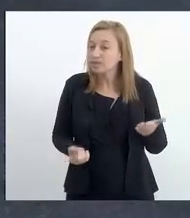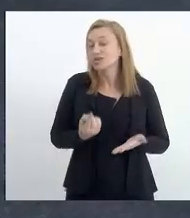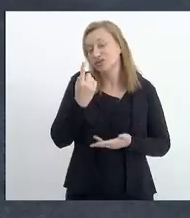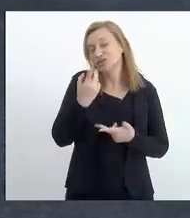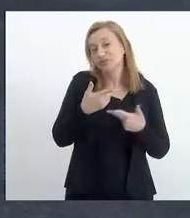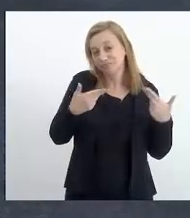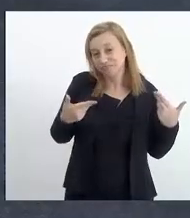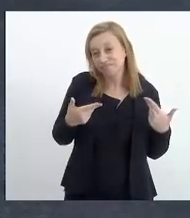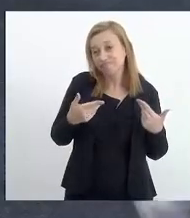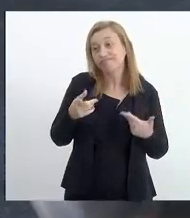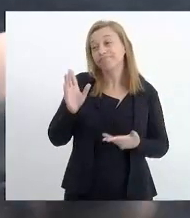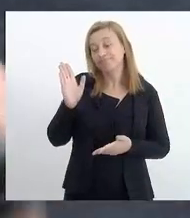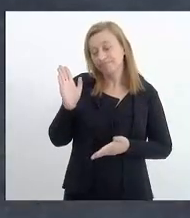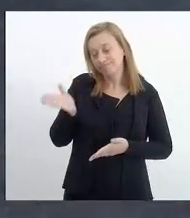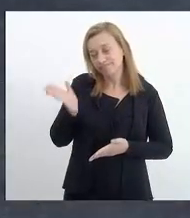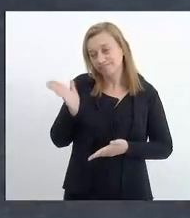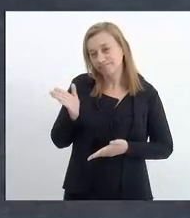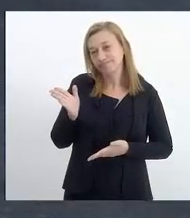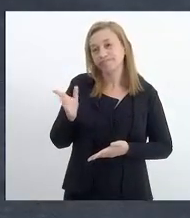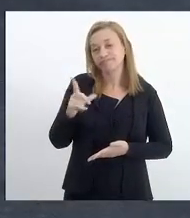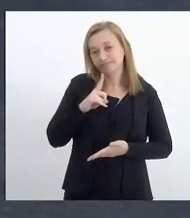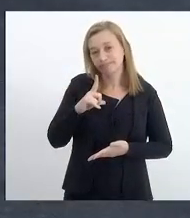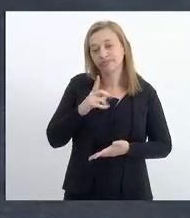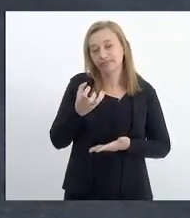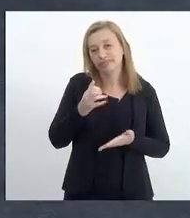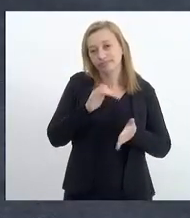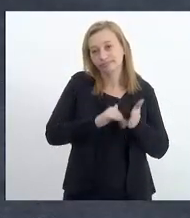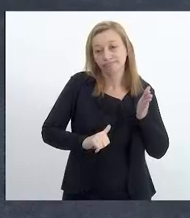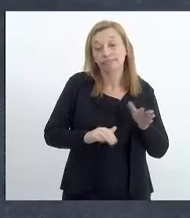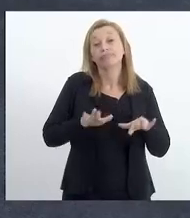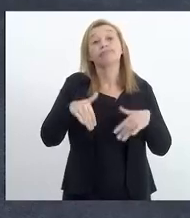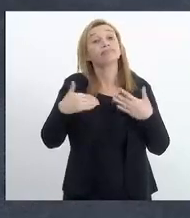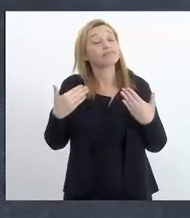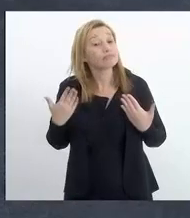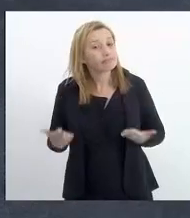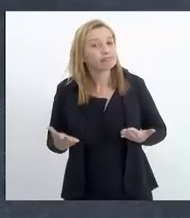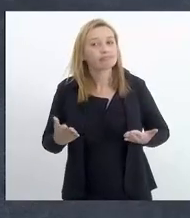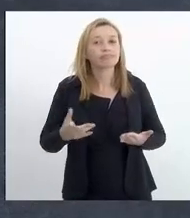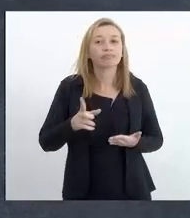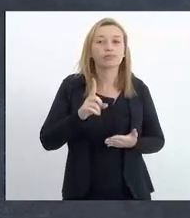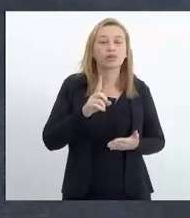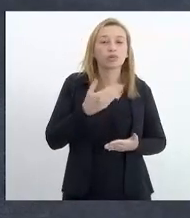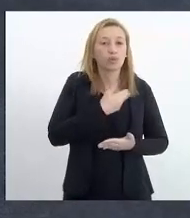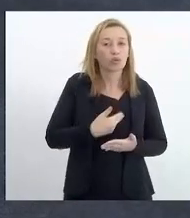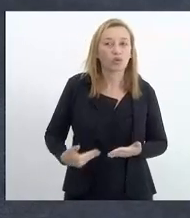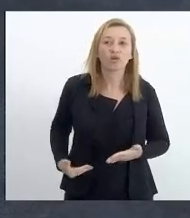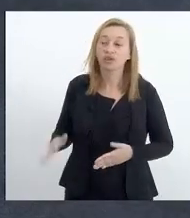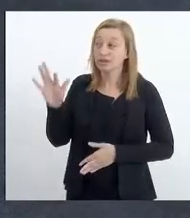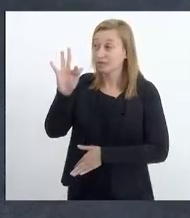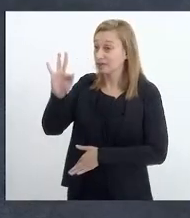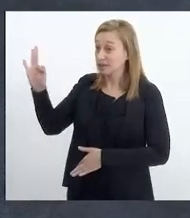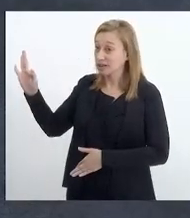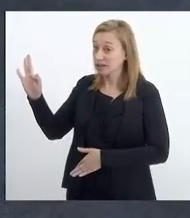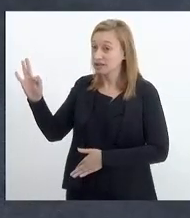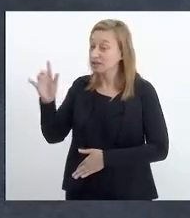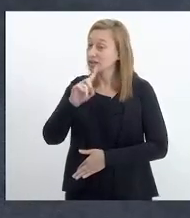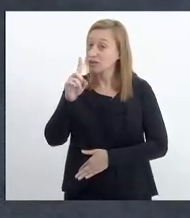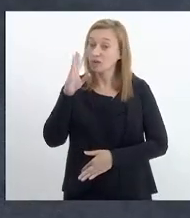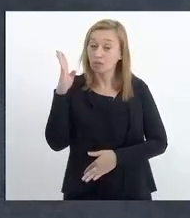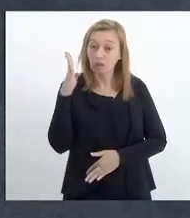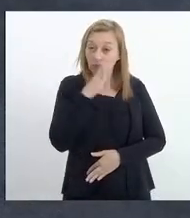coisa que eles já tinham e querem retirar. Então, nem o governo federal fez tá essa carro.